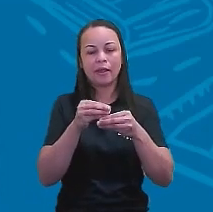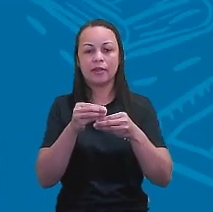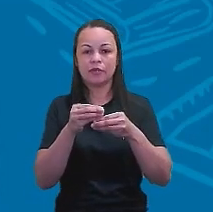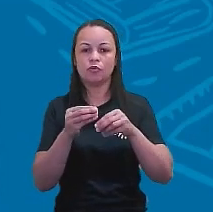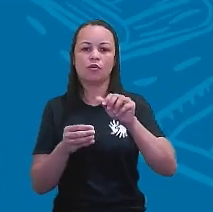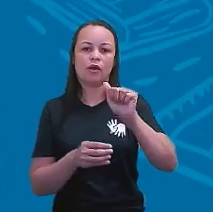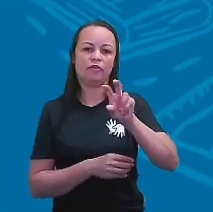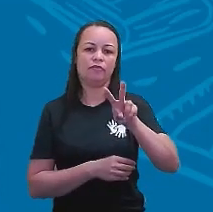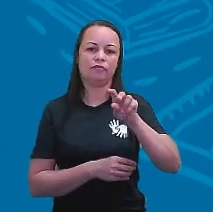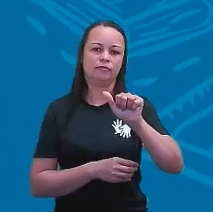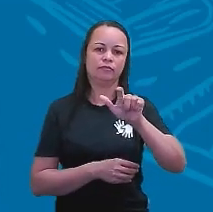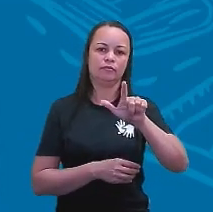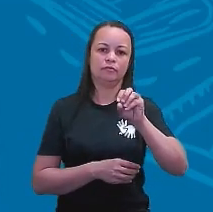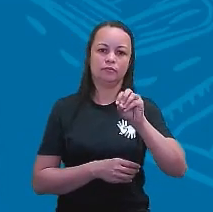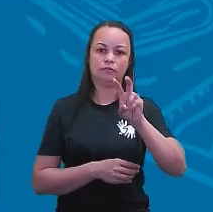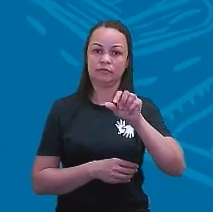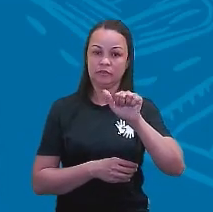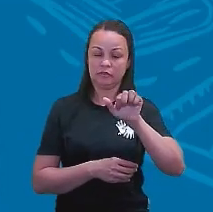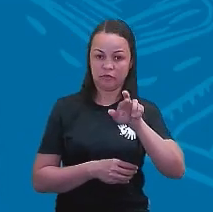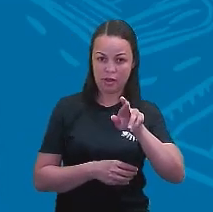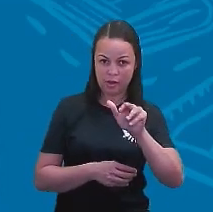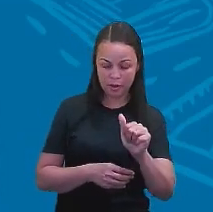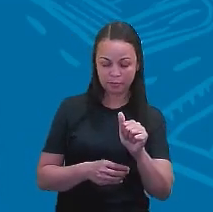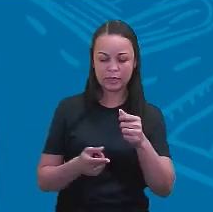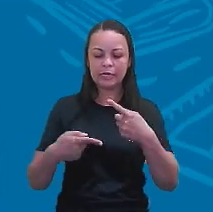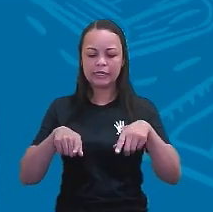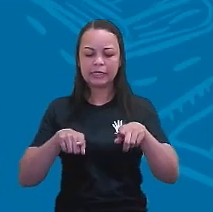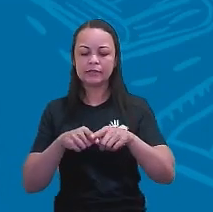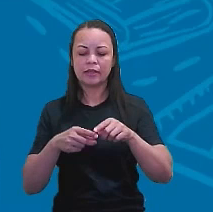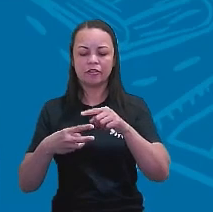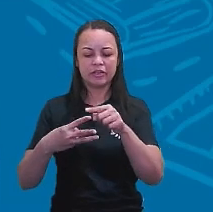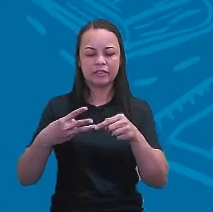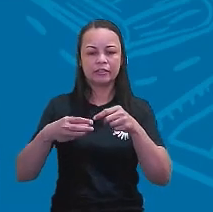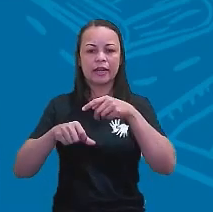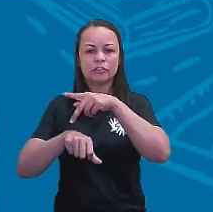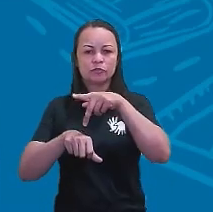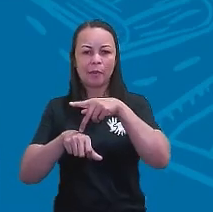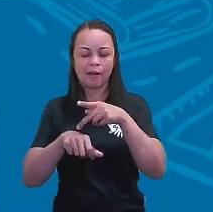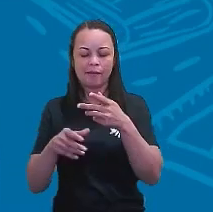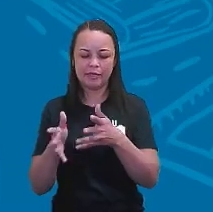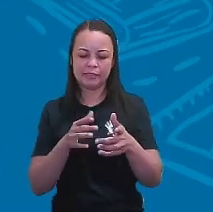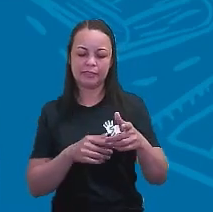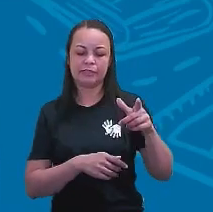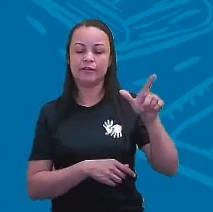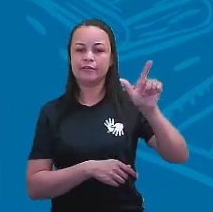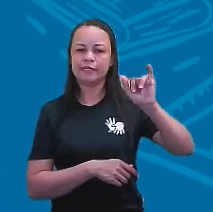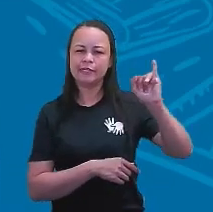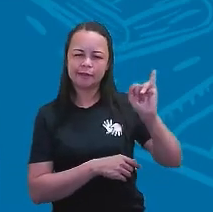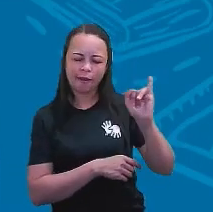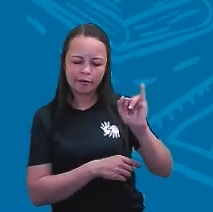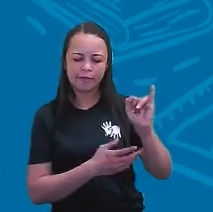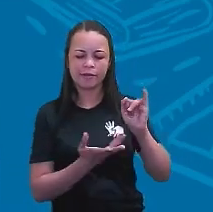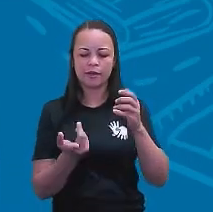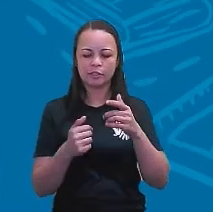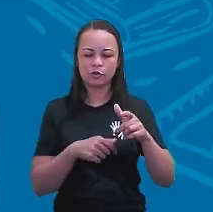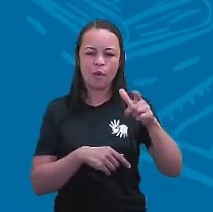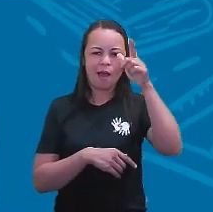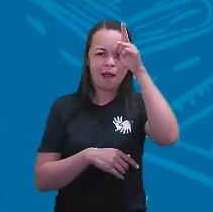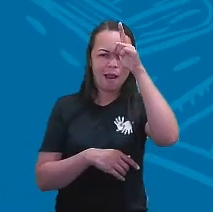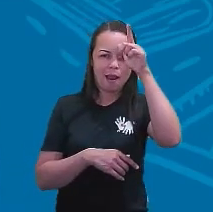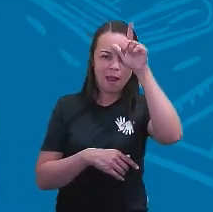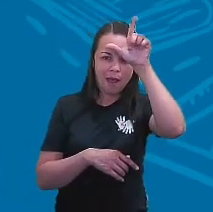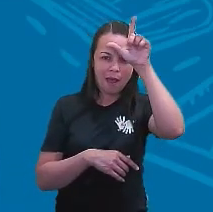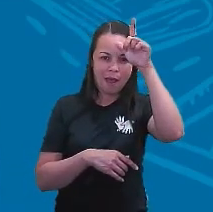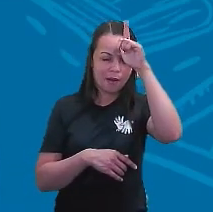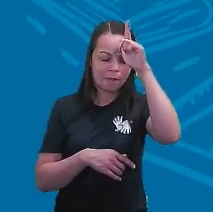italiano, alemão e também sueco. Então, vê, aí é que começaram as influências da